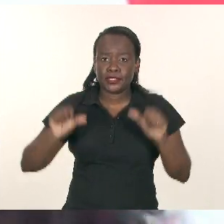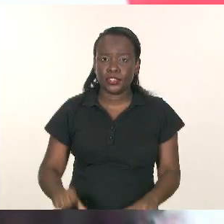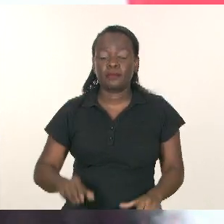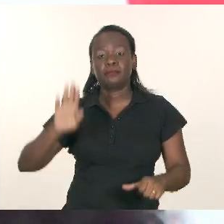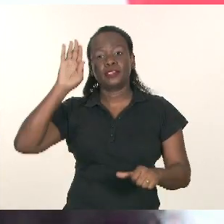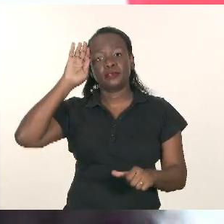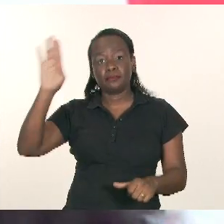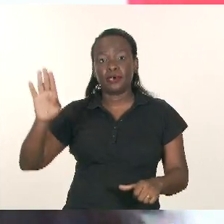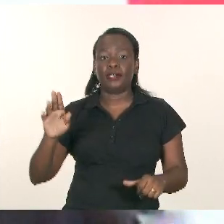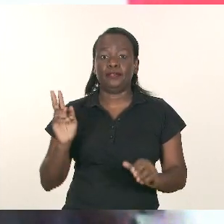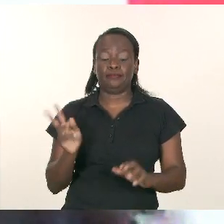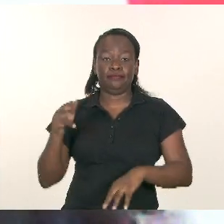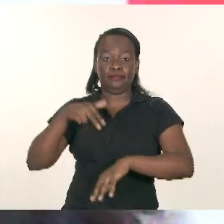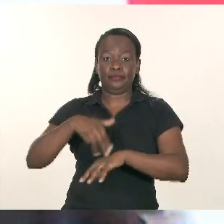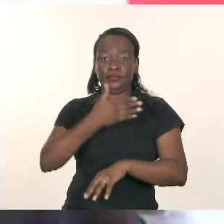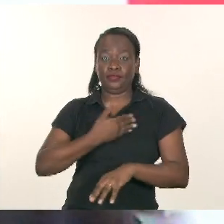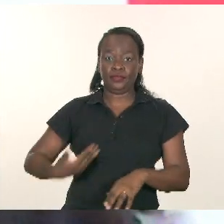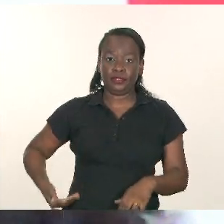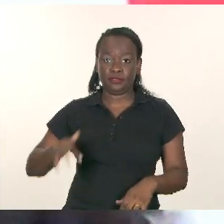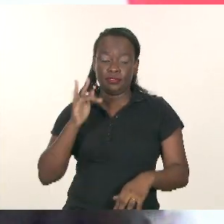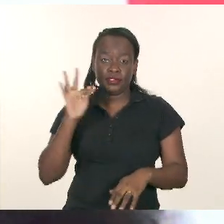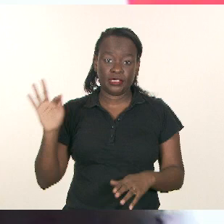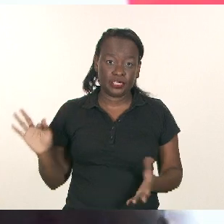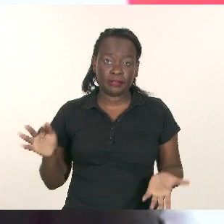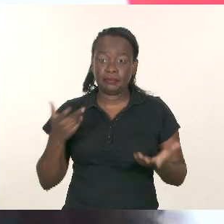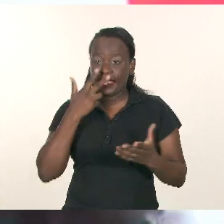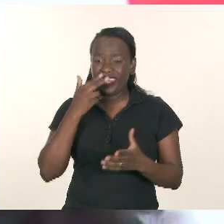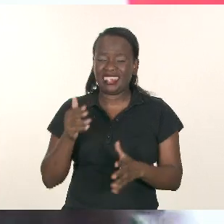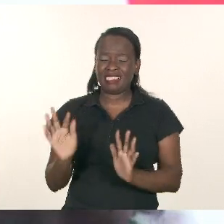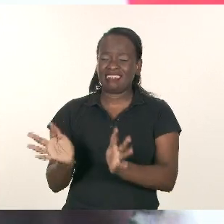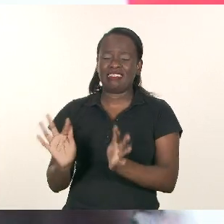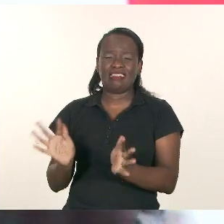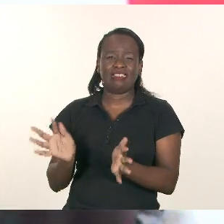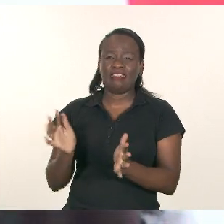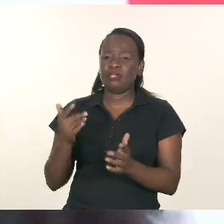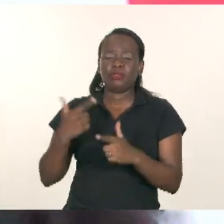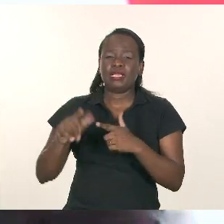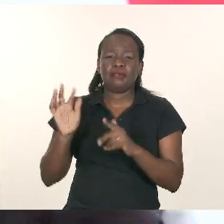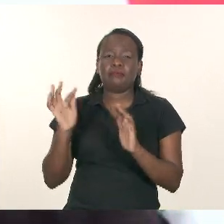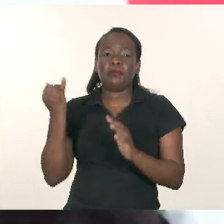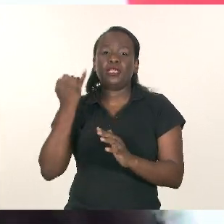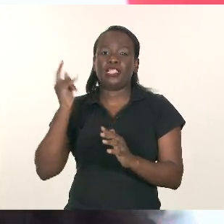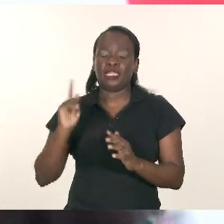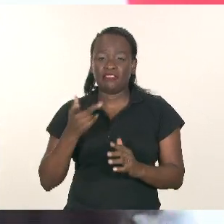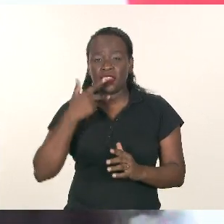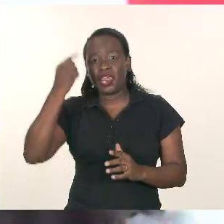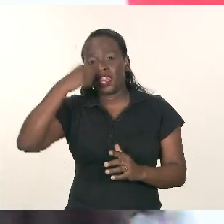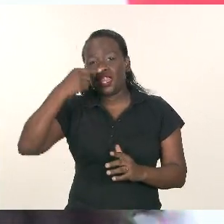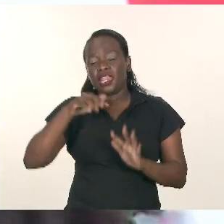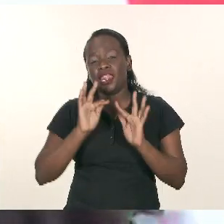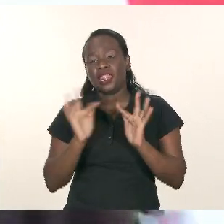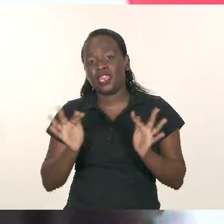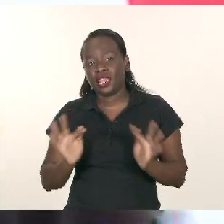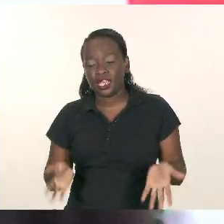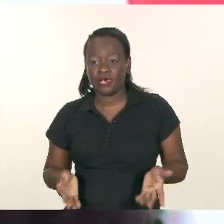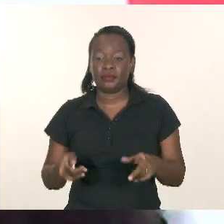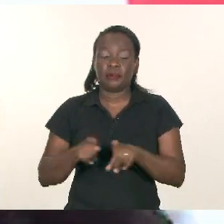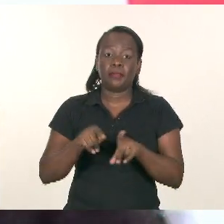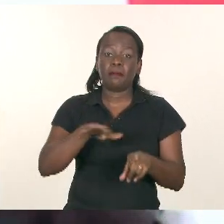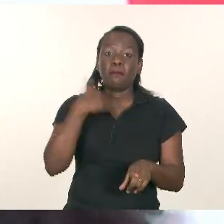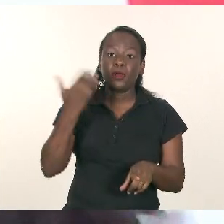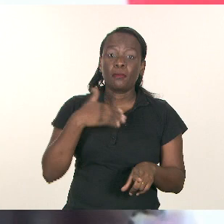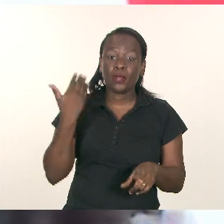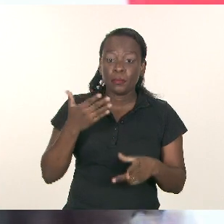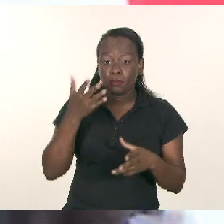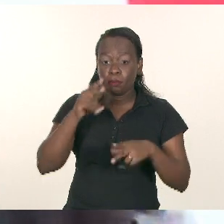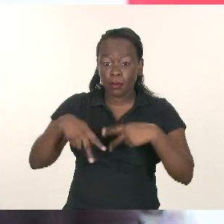pela postura do governo federal. O governo tem minimizado a gravidade da pandemia, chamou de gripezinha, minimizou as mortes